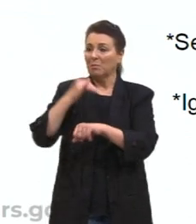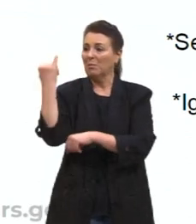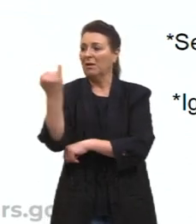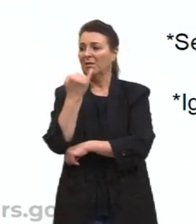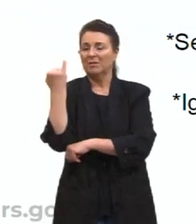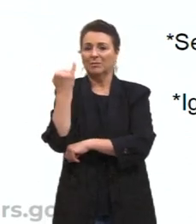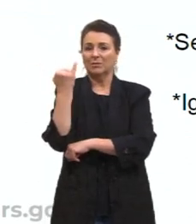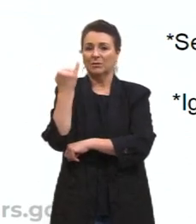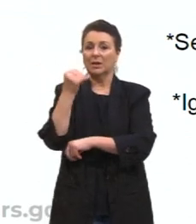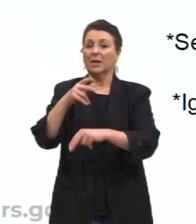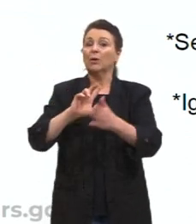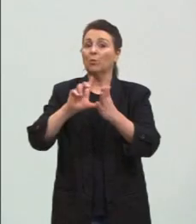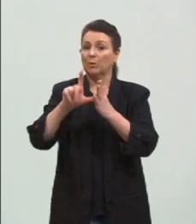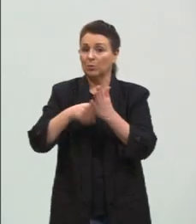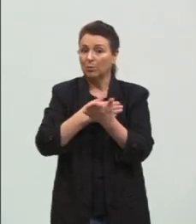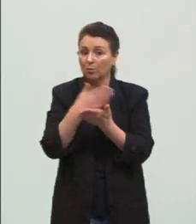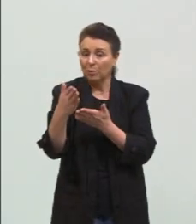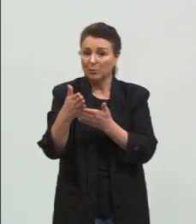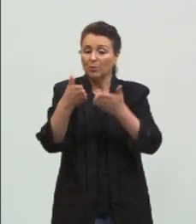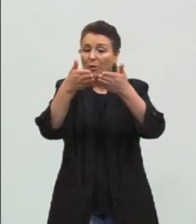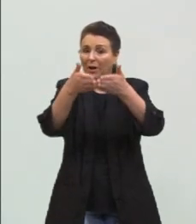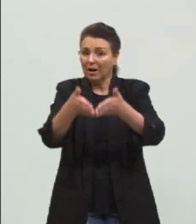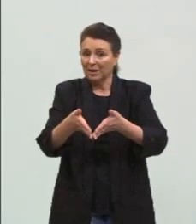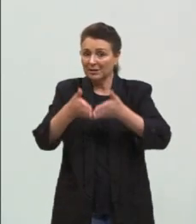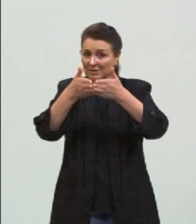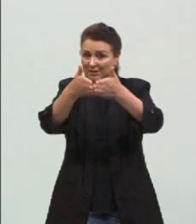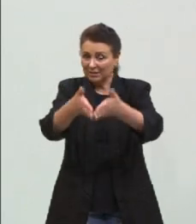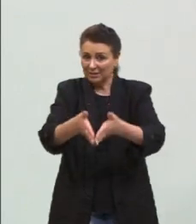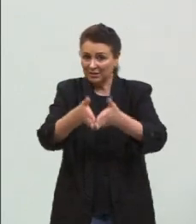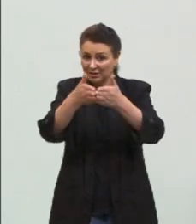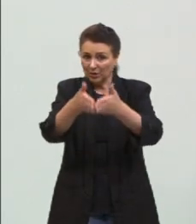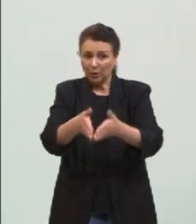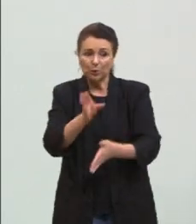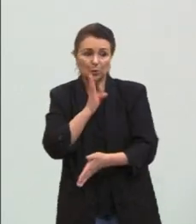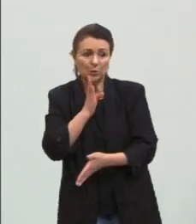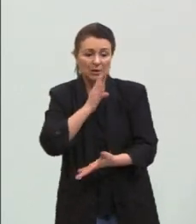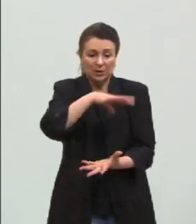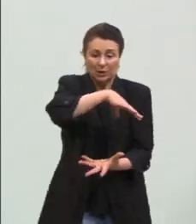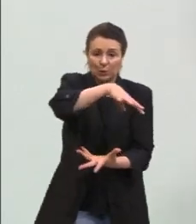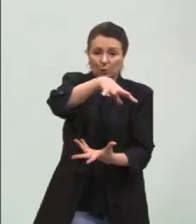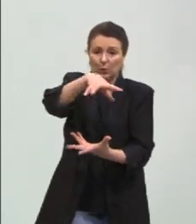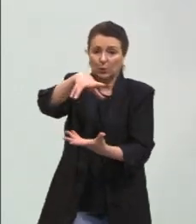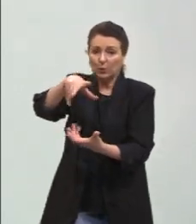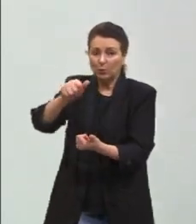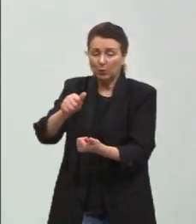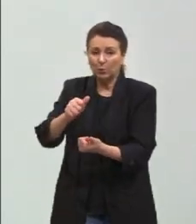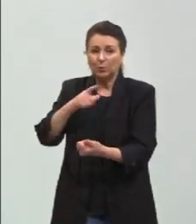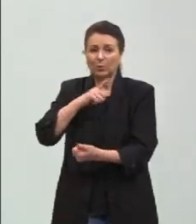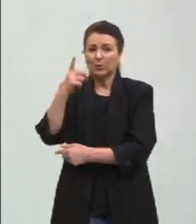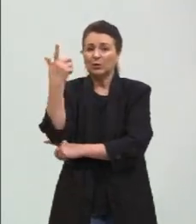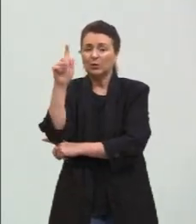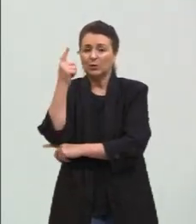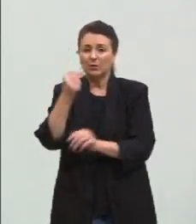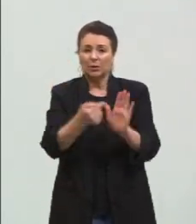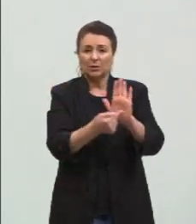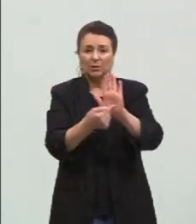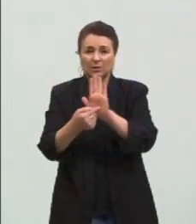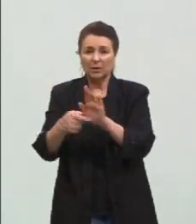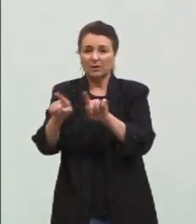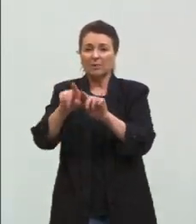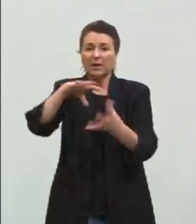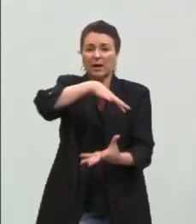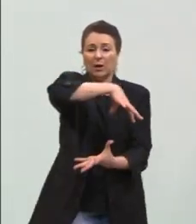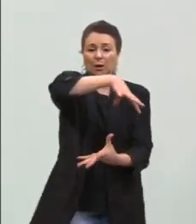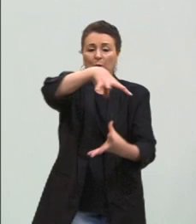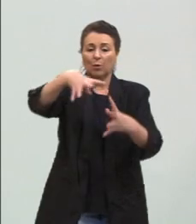dessas grandes navegações tu vai ter civilizado o mundo vai ter por exemplo em Geografia e vai aparecer com vocês também a globalização